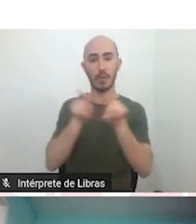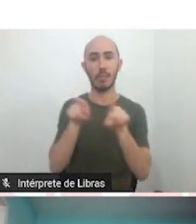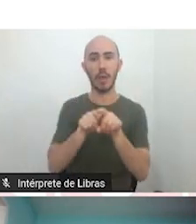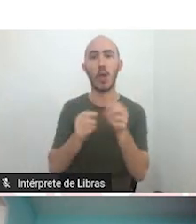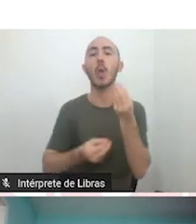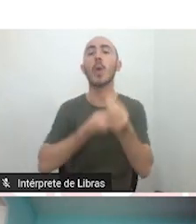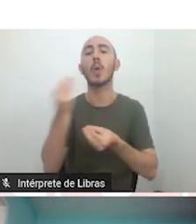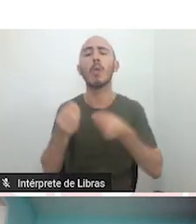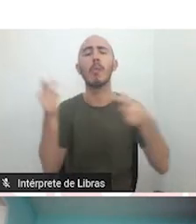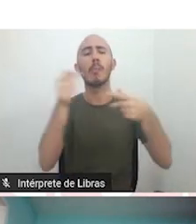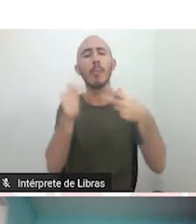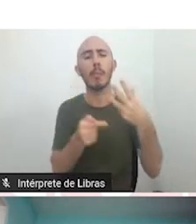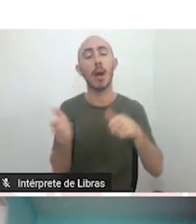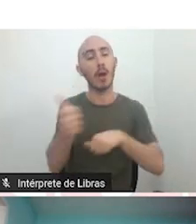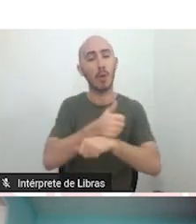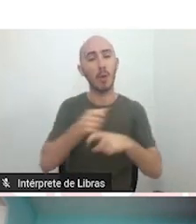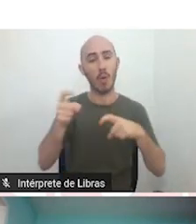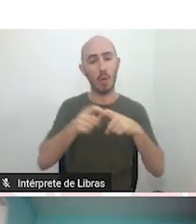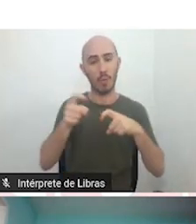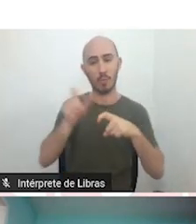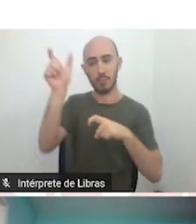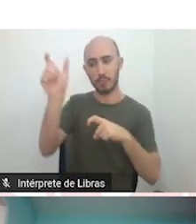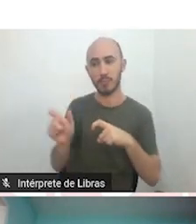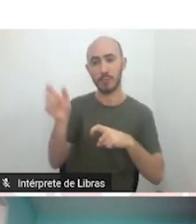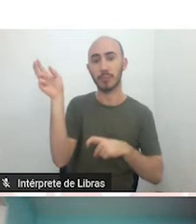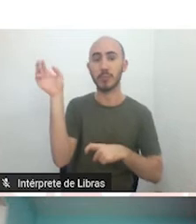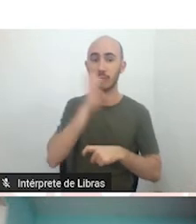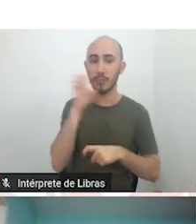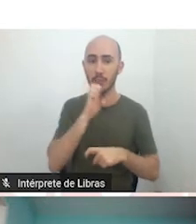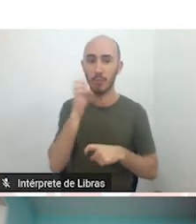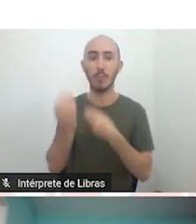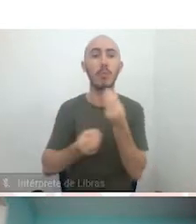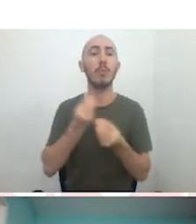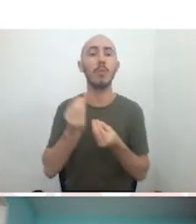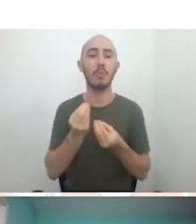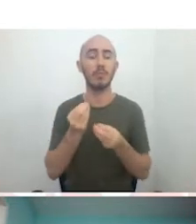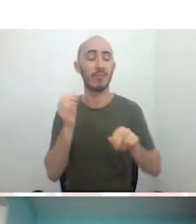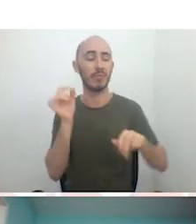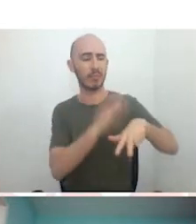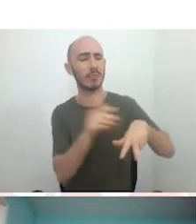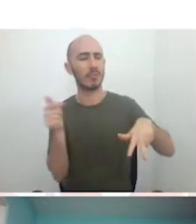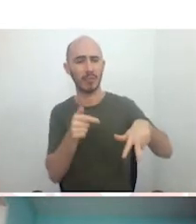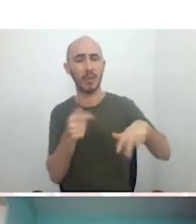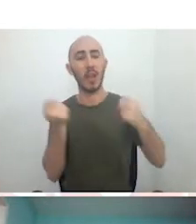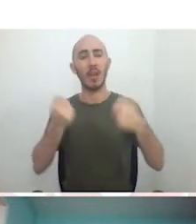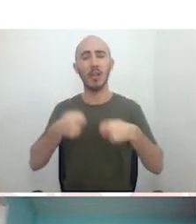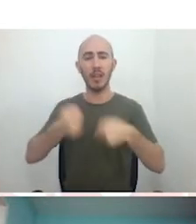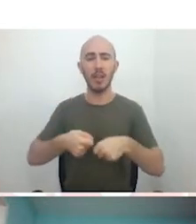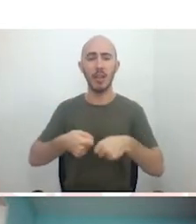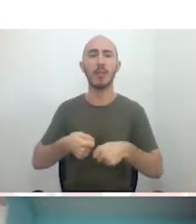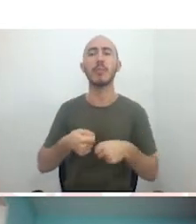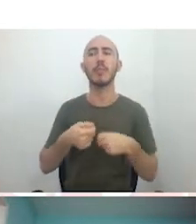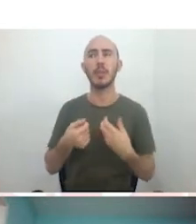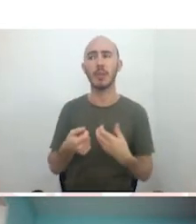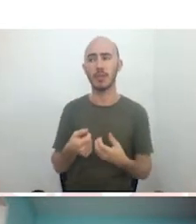da emergência, ele precisa, como todo caso, né, definir que paciente ele vai internar, que paciente ele vai mandar para casa,